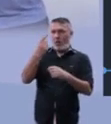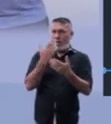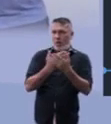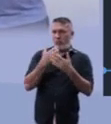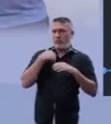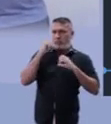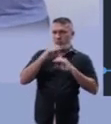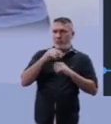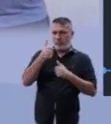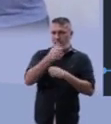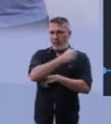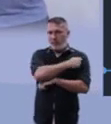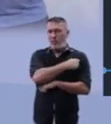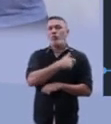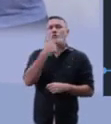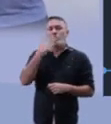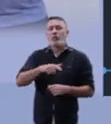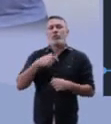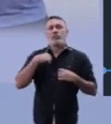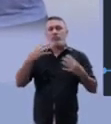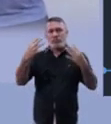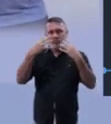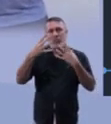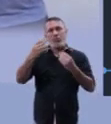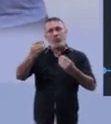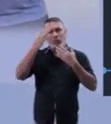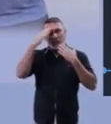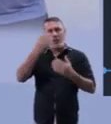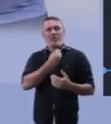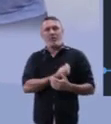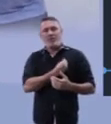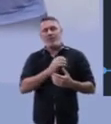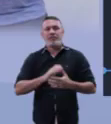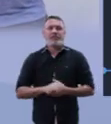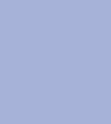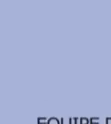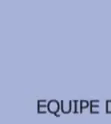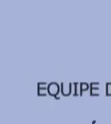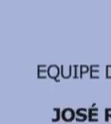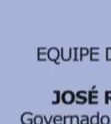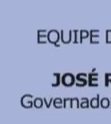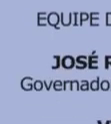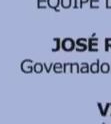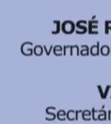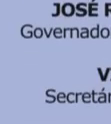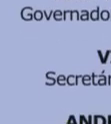Te aguardo na próxima aula. E, meu aluno, mais uma vez, eu agradeço a sua participação.